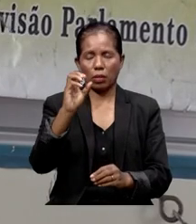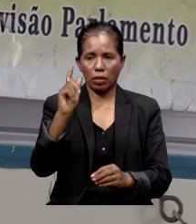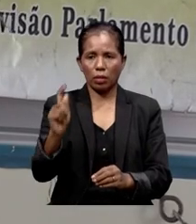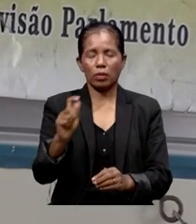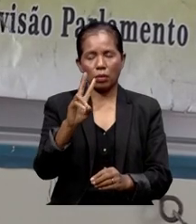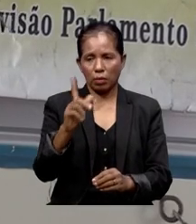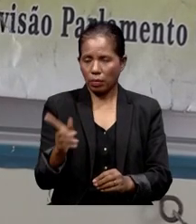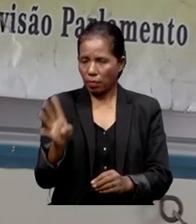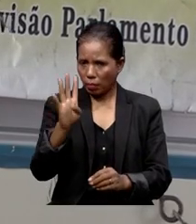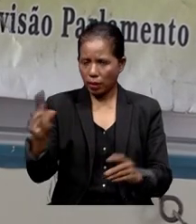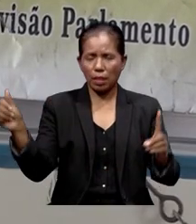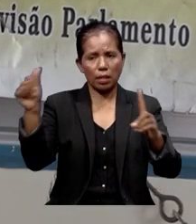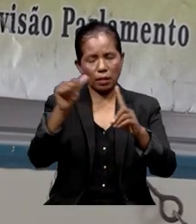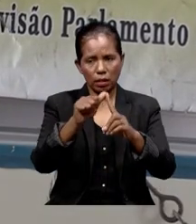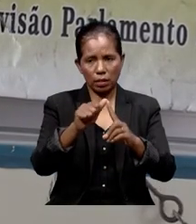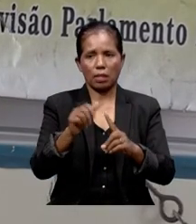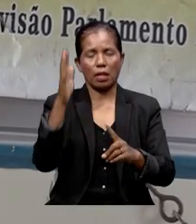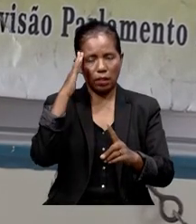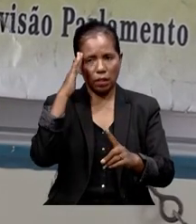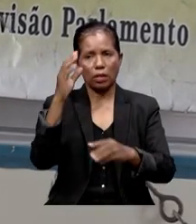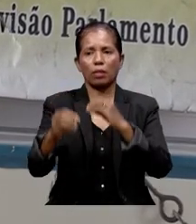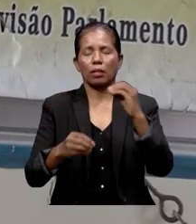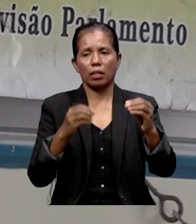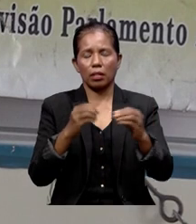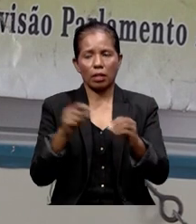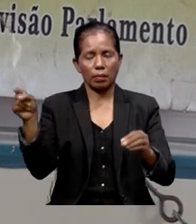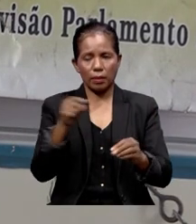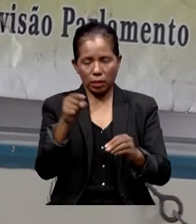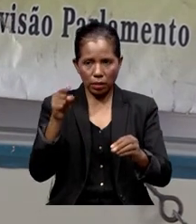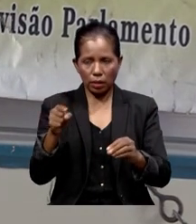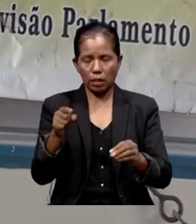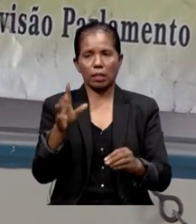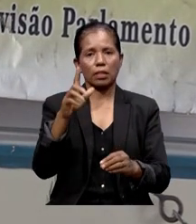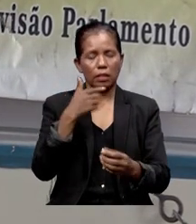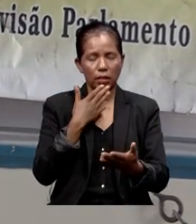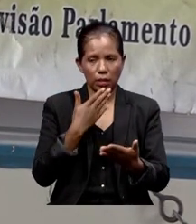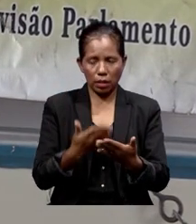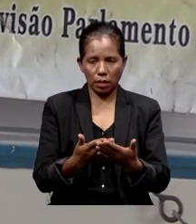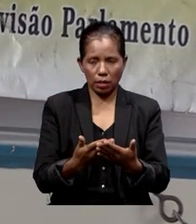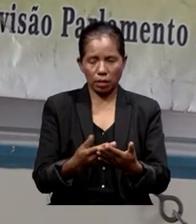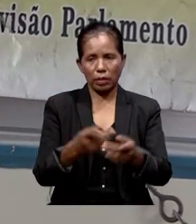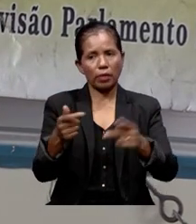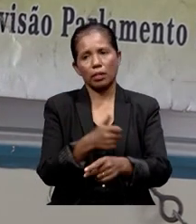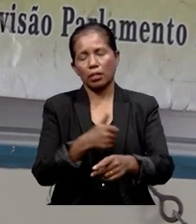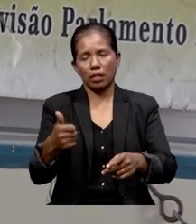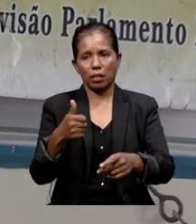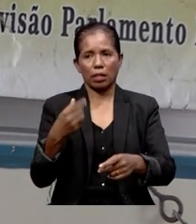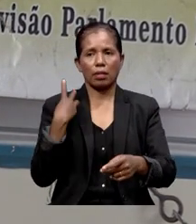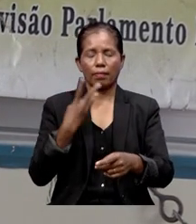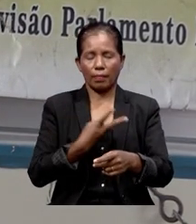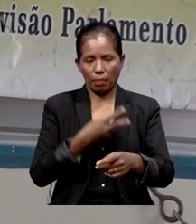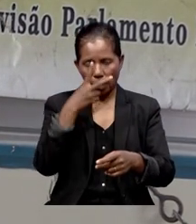atingimento, reconhece que está nini a percentagem de ACA. E a parte de balão, e aí tem balão, e vemos